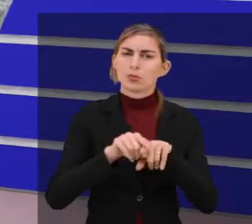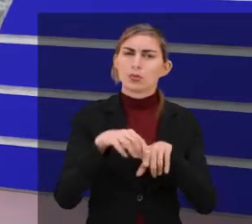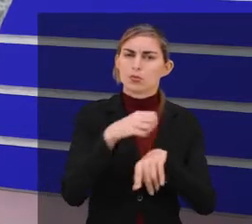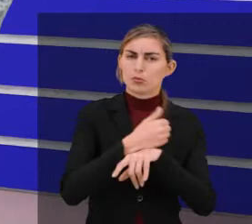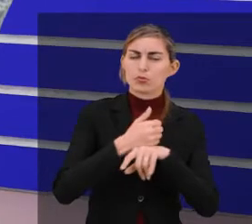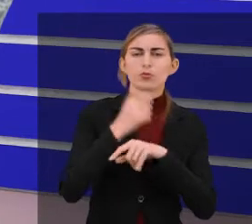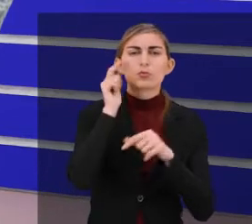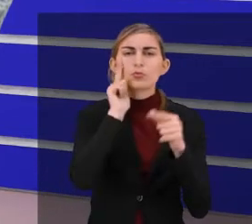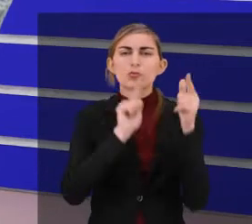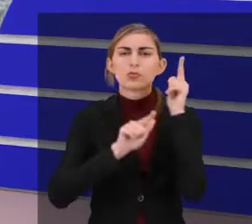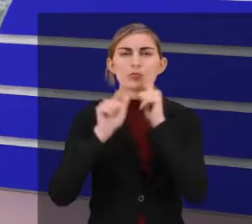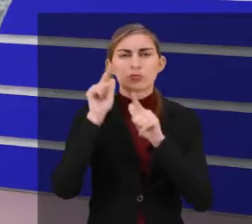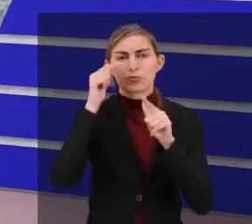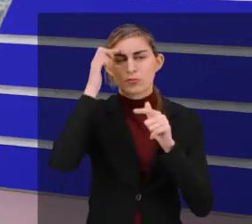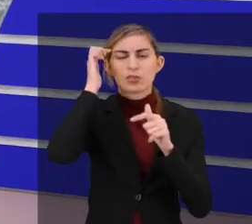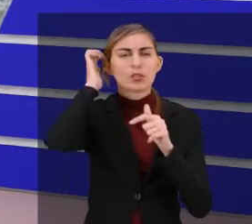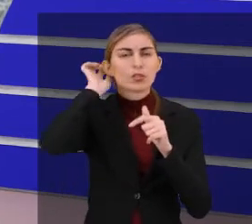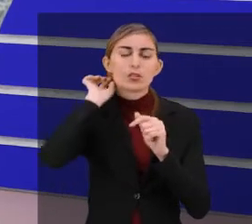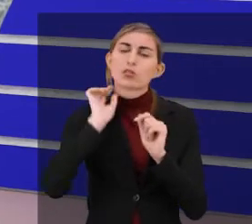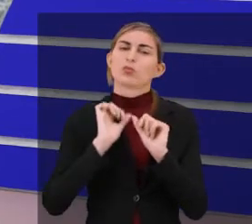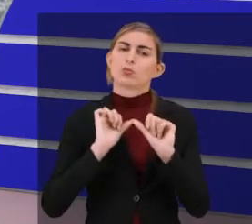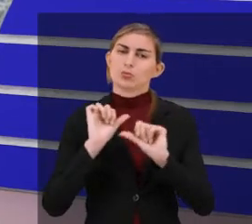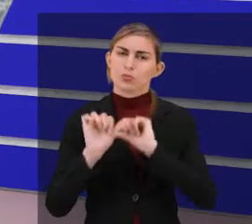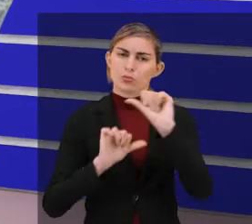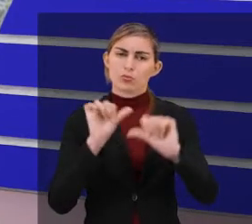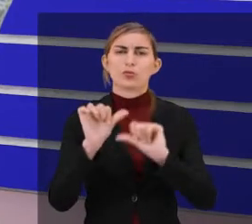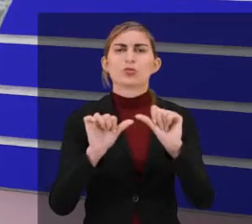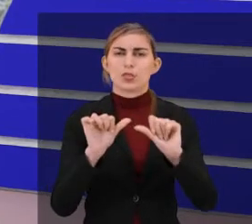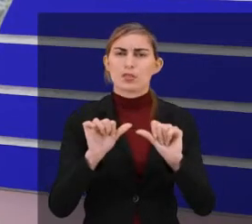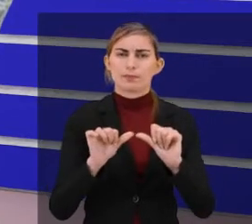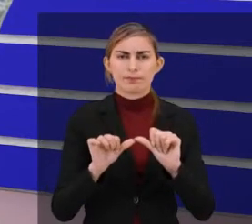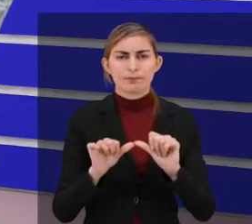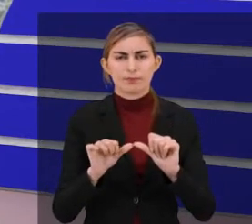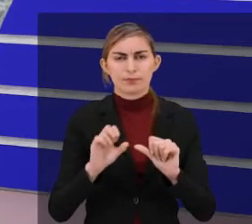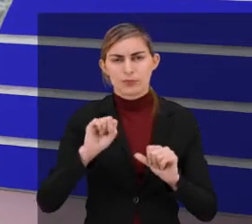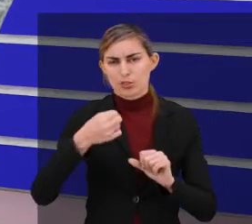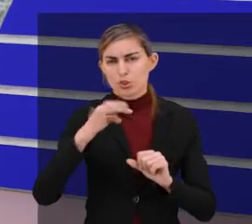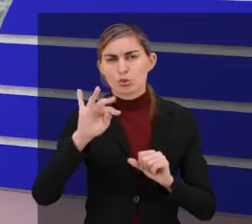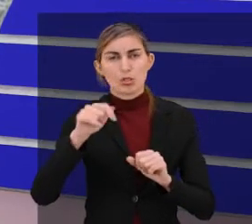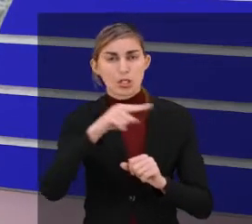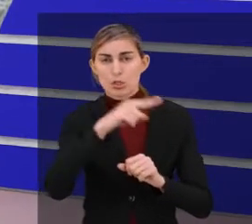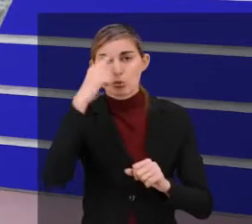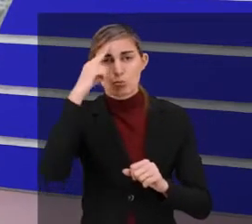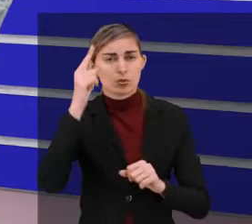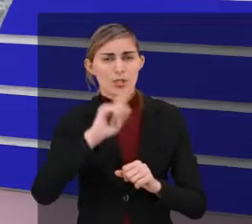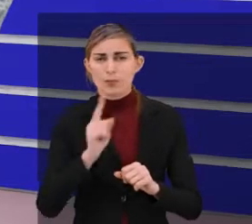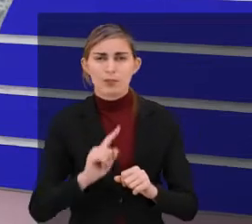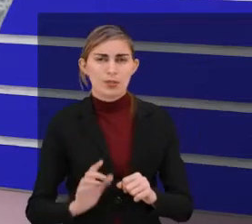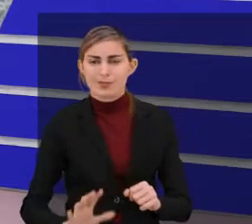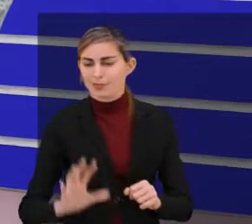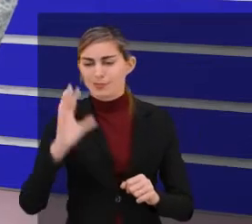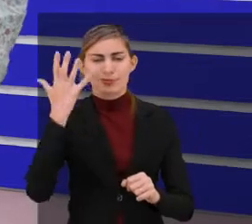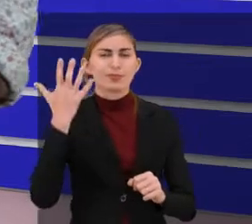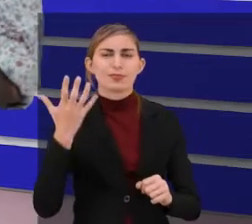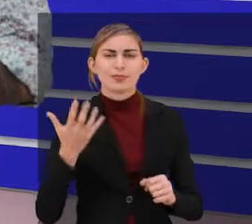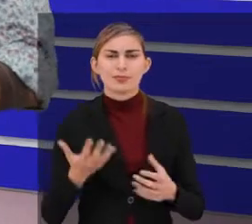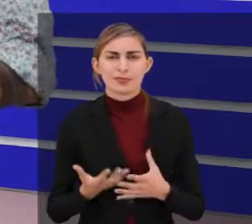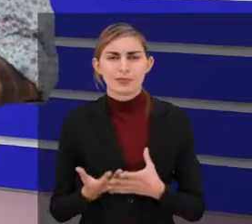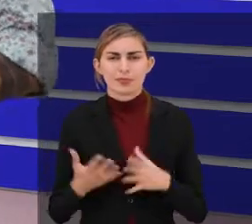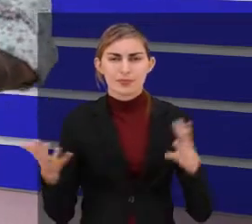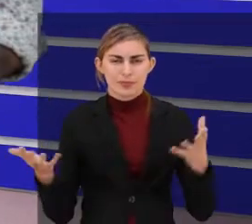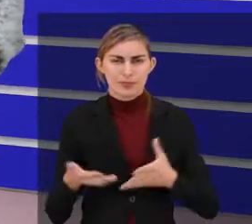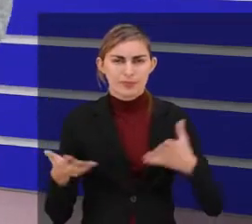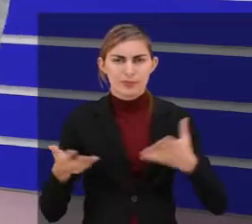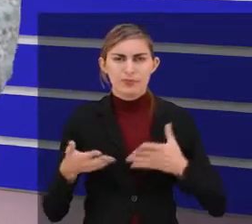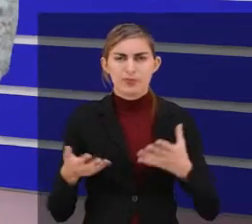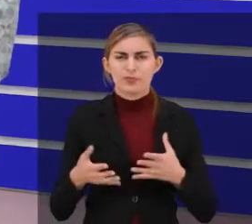profissionais conseguiram reverter uma situação que eles nem sabiam o que estava acontecendo. Agora